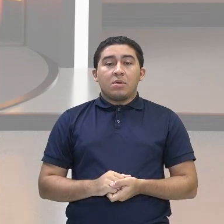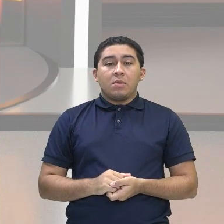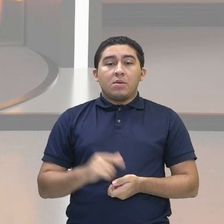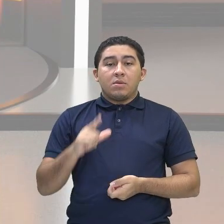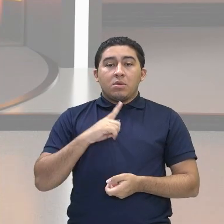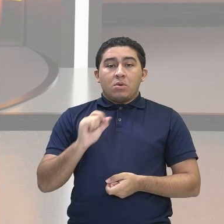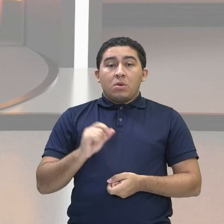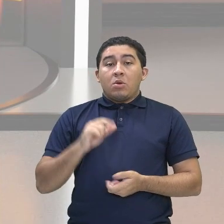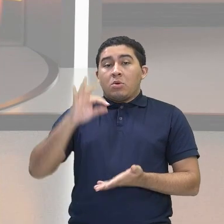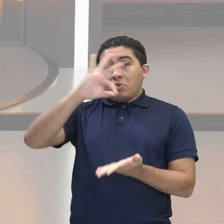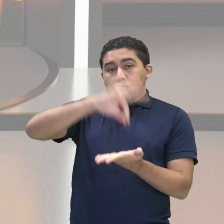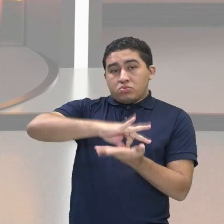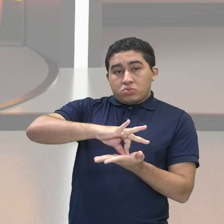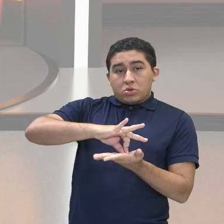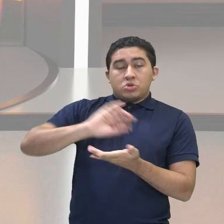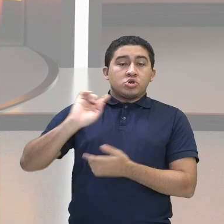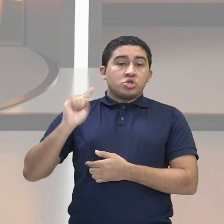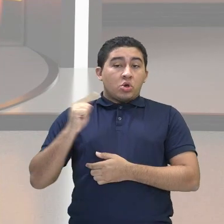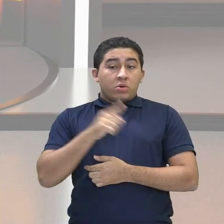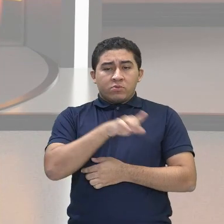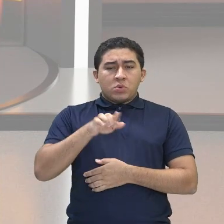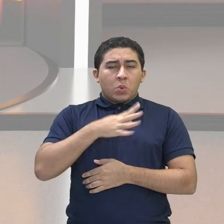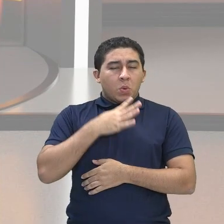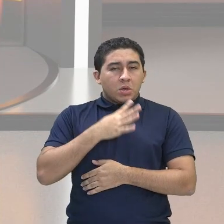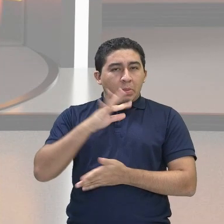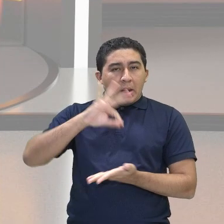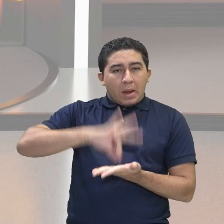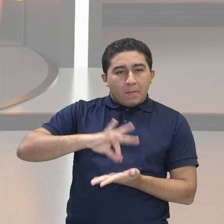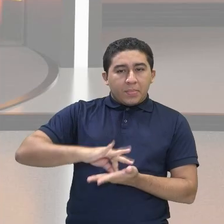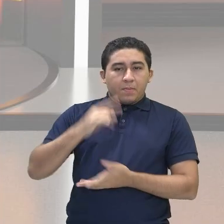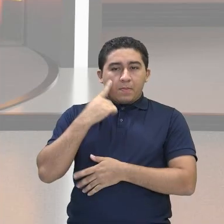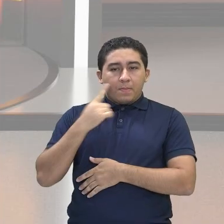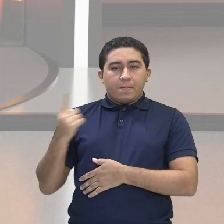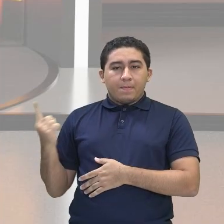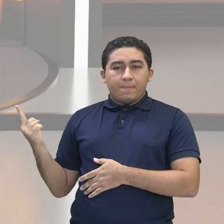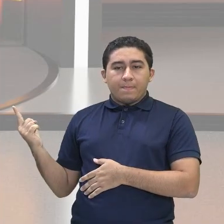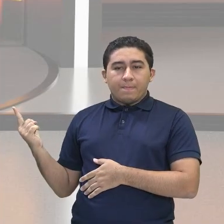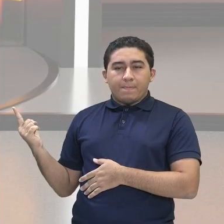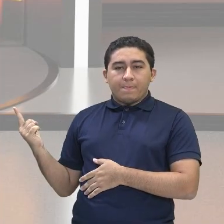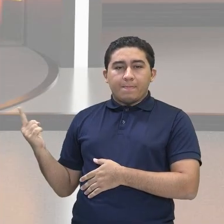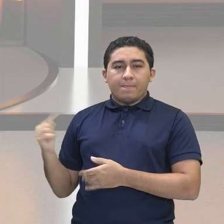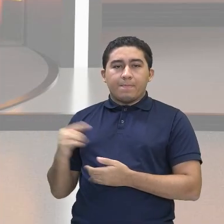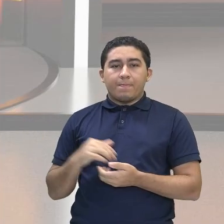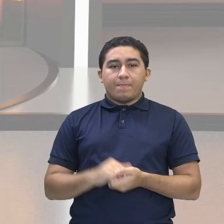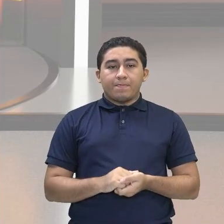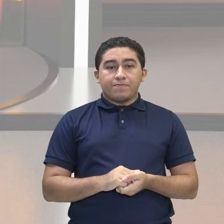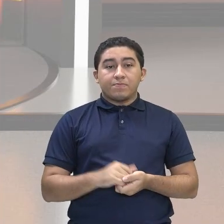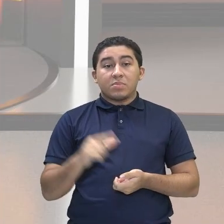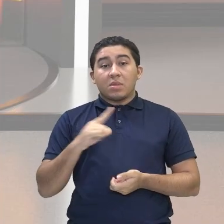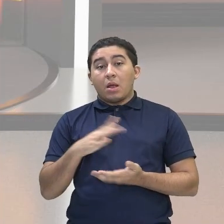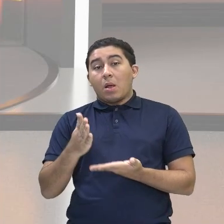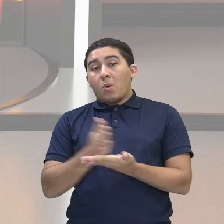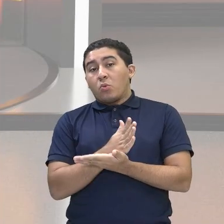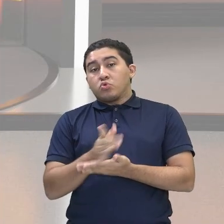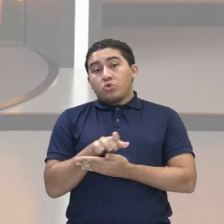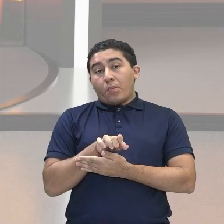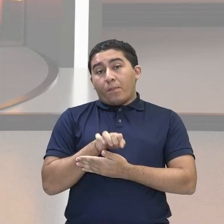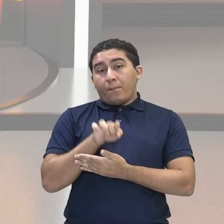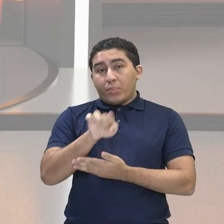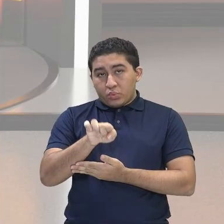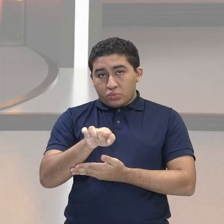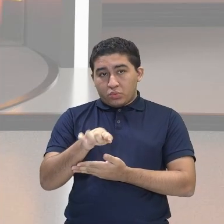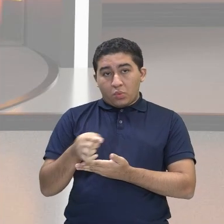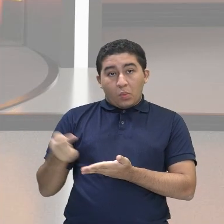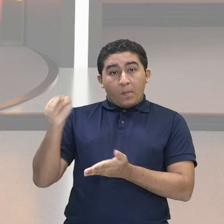coordenadas geográficas, olha. Vocês já viram esse mapinha? Nós temos nesse mapa, olha, alguns pontos. E nesses pontos